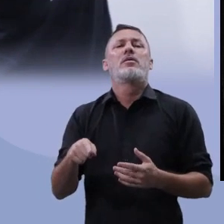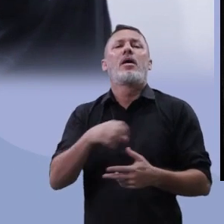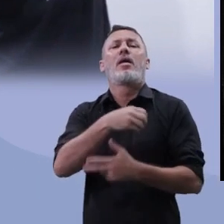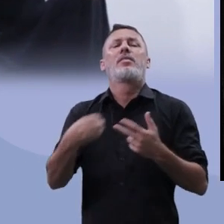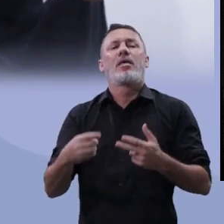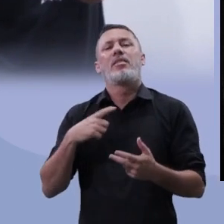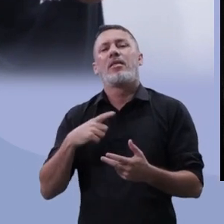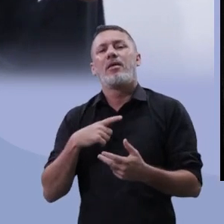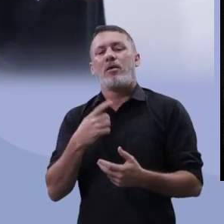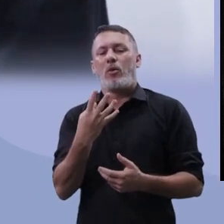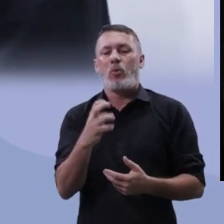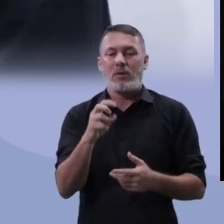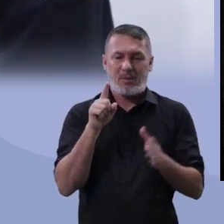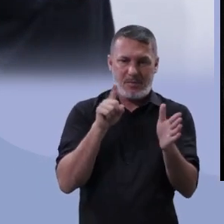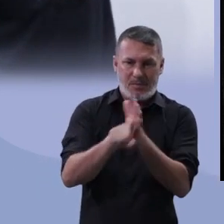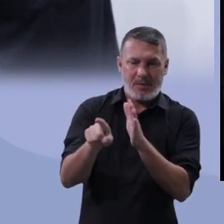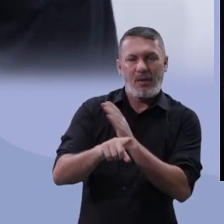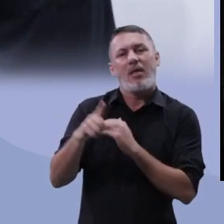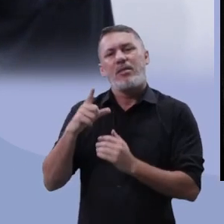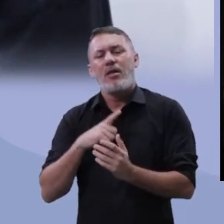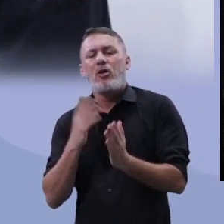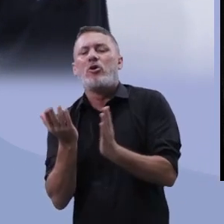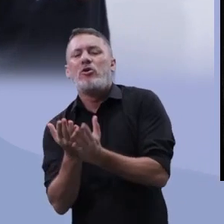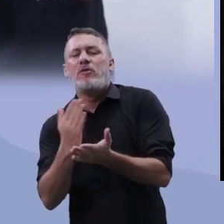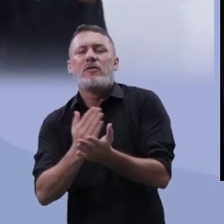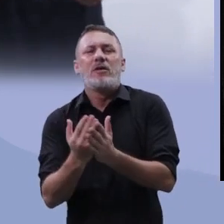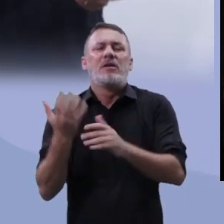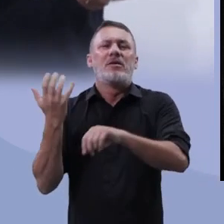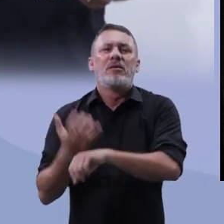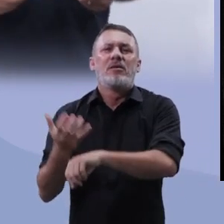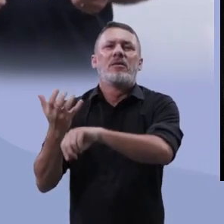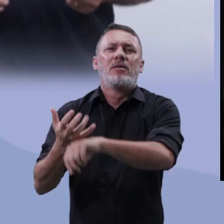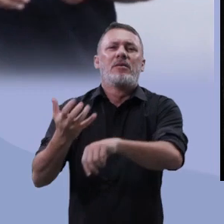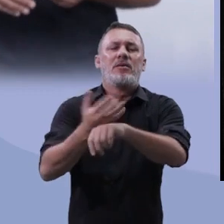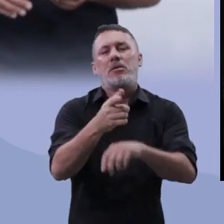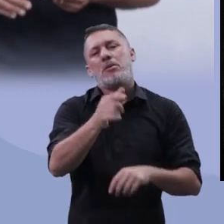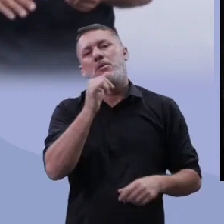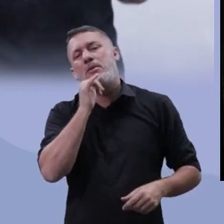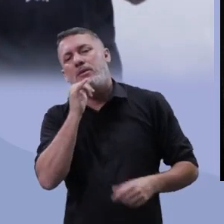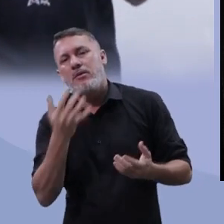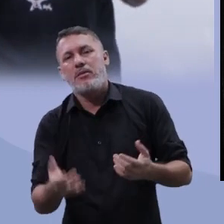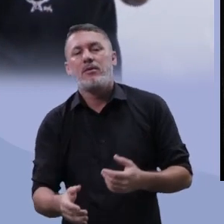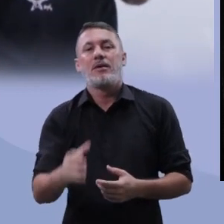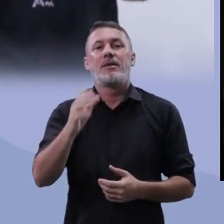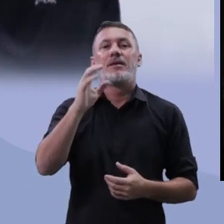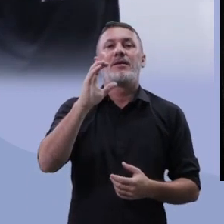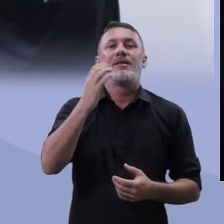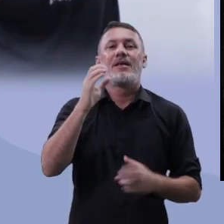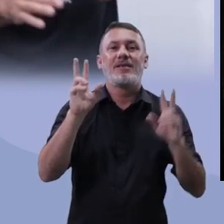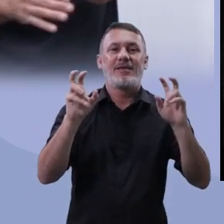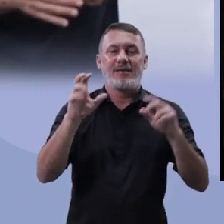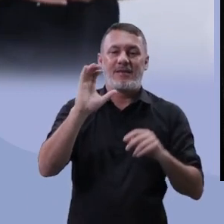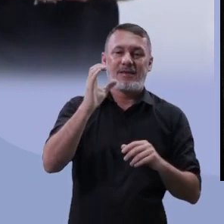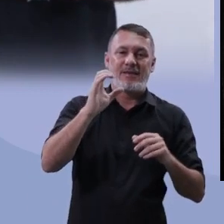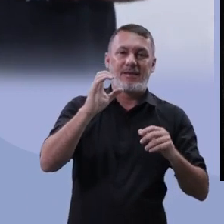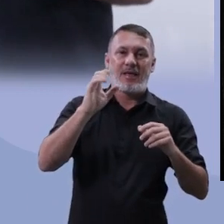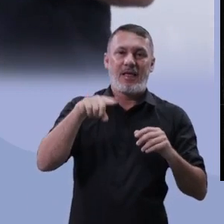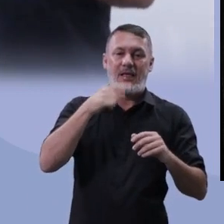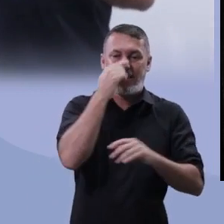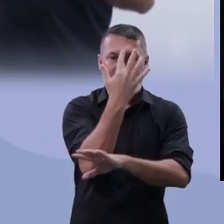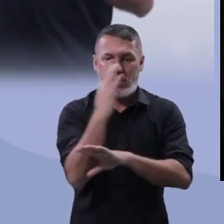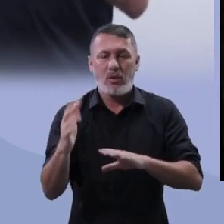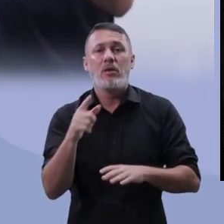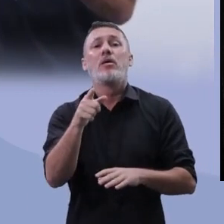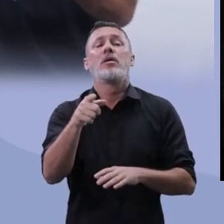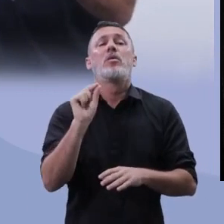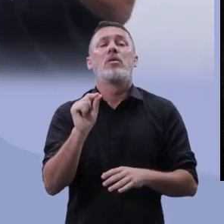Enem, você divide as 45 questões em diversas disciplinas. Né? Vou dar um exemplo. Ciências da natureza. Você vai dividir